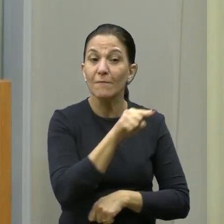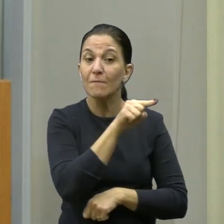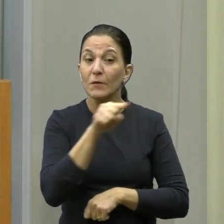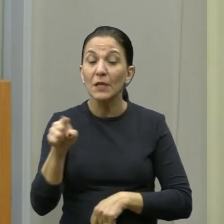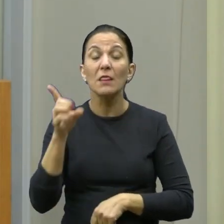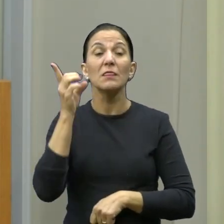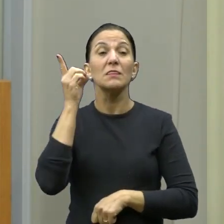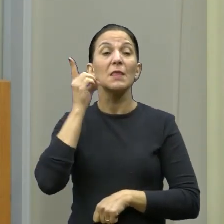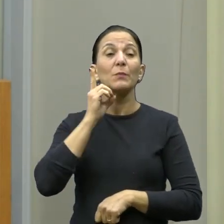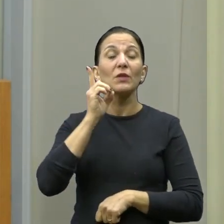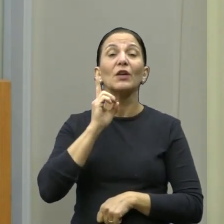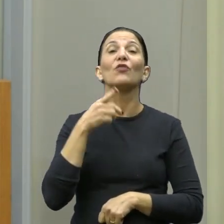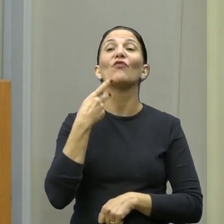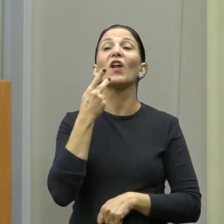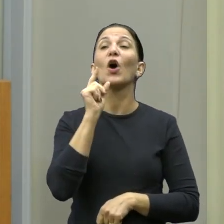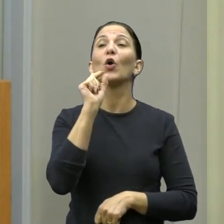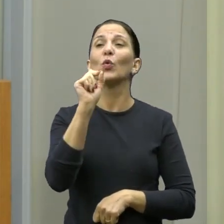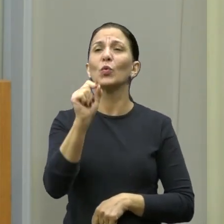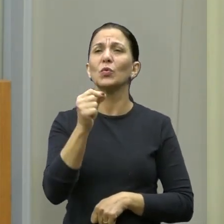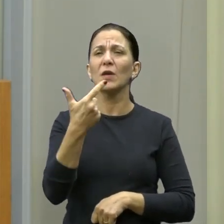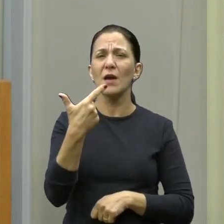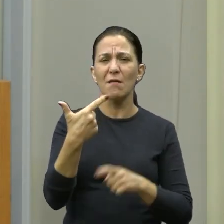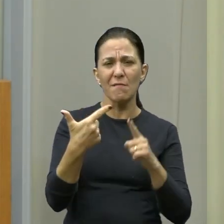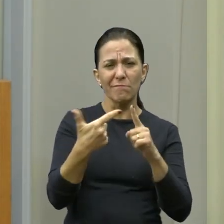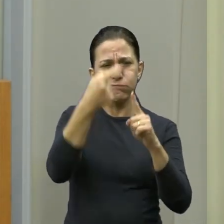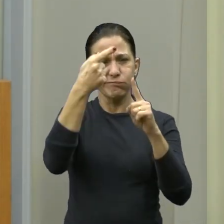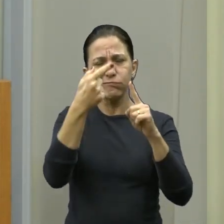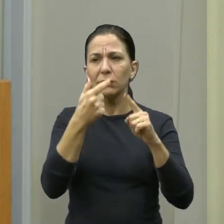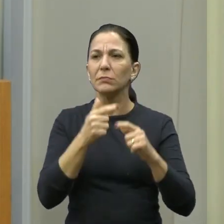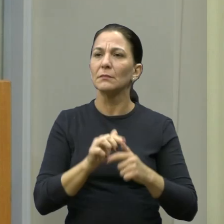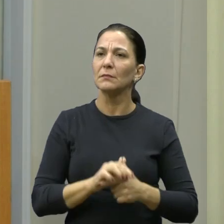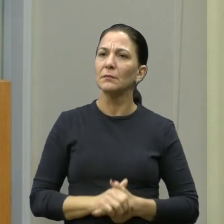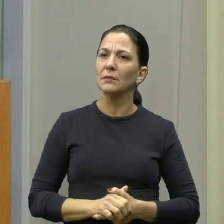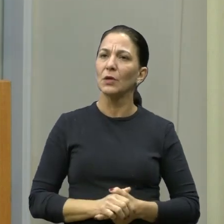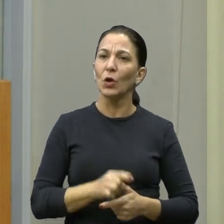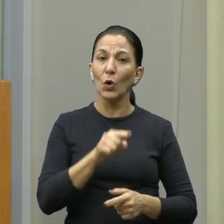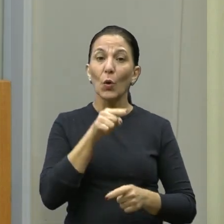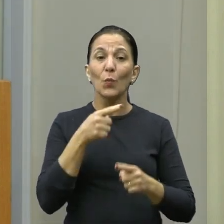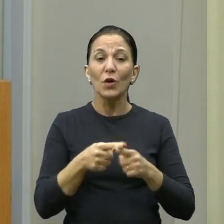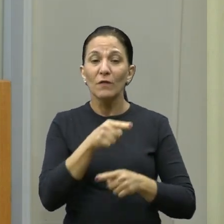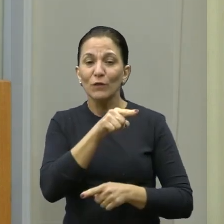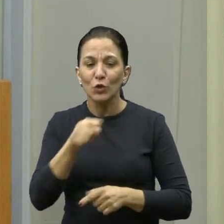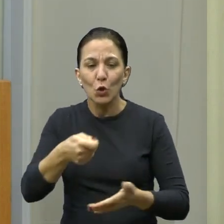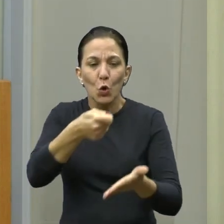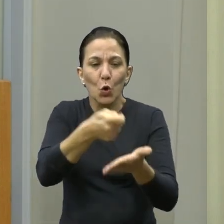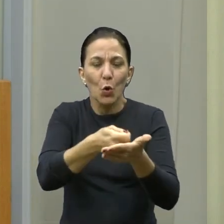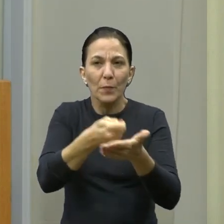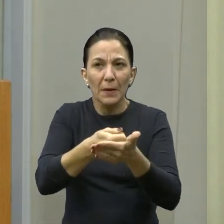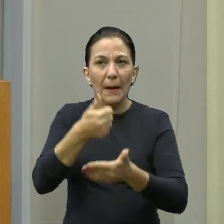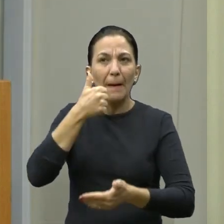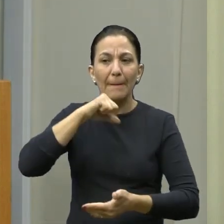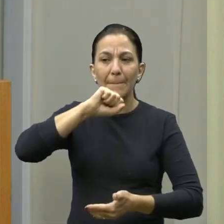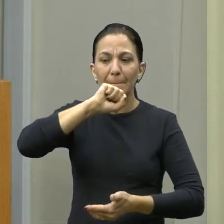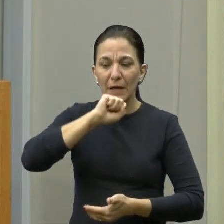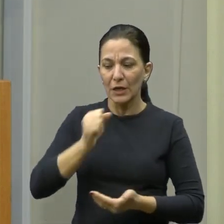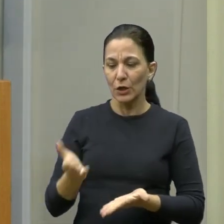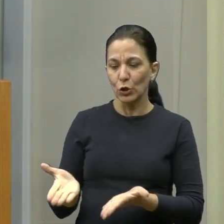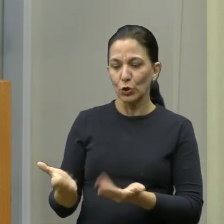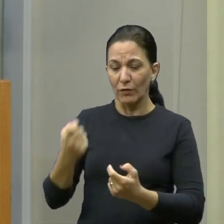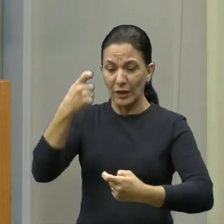senhores deputados vão falar? Atira na cabeça. Porque os senhores obrigam as mães